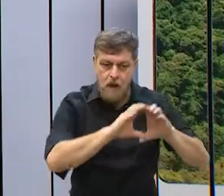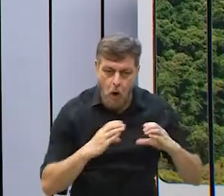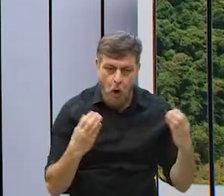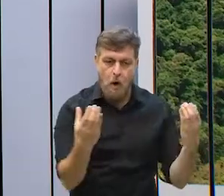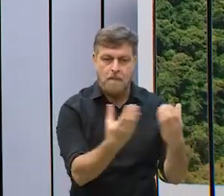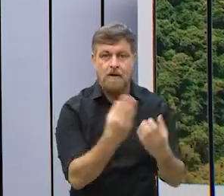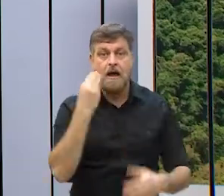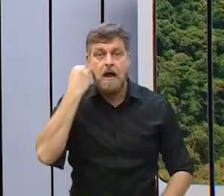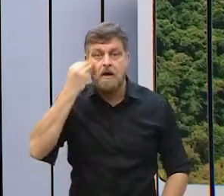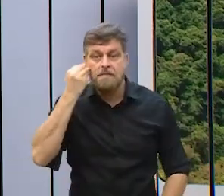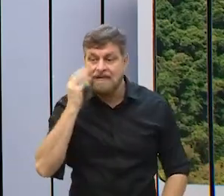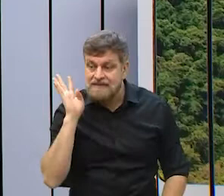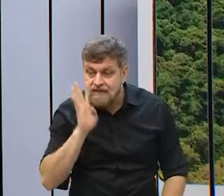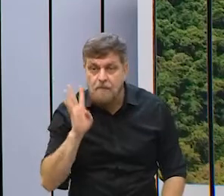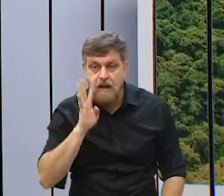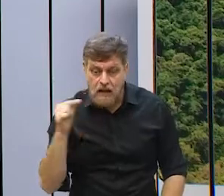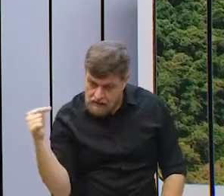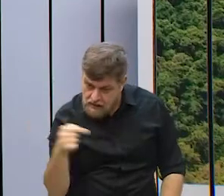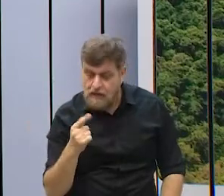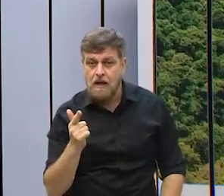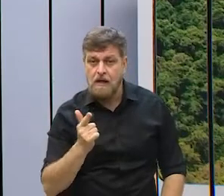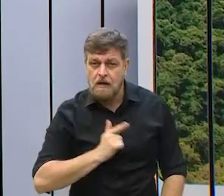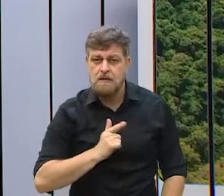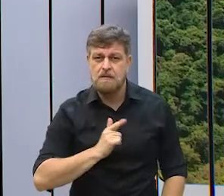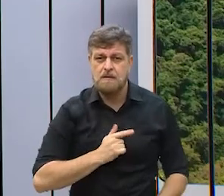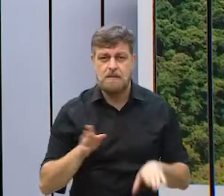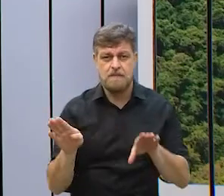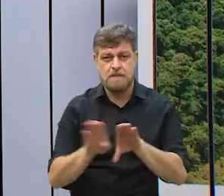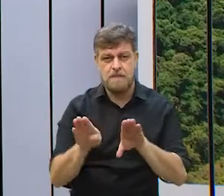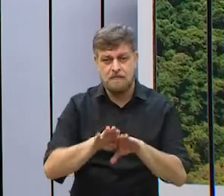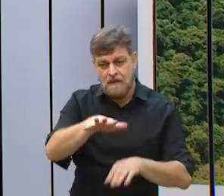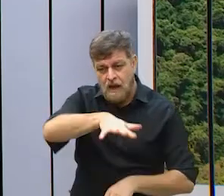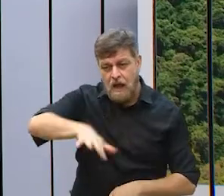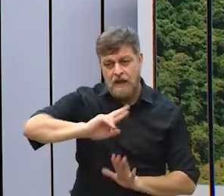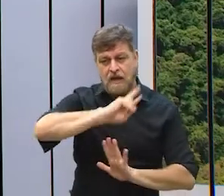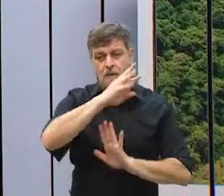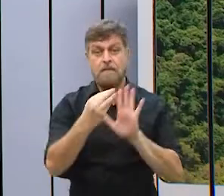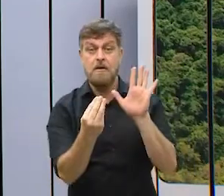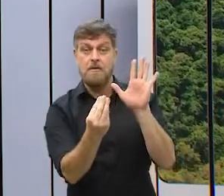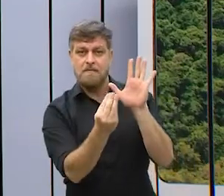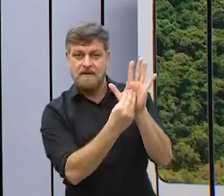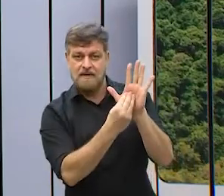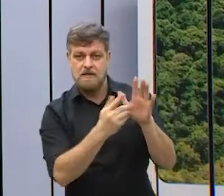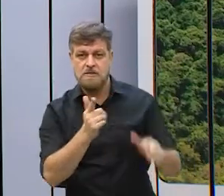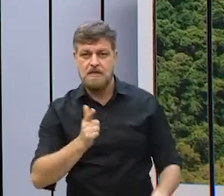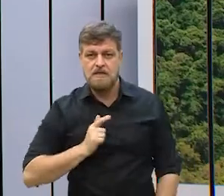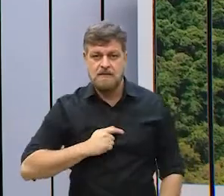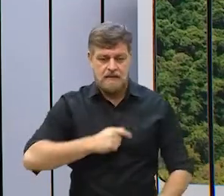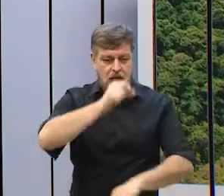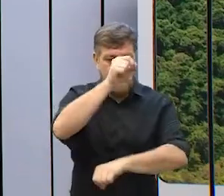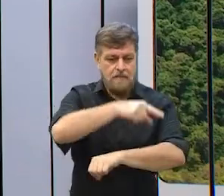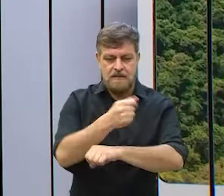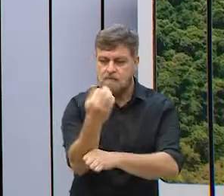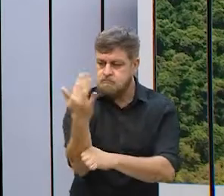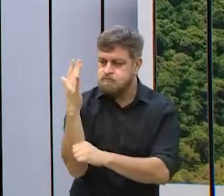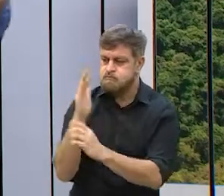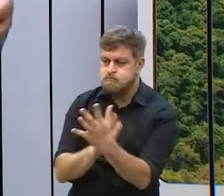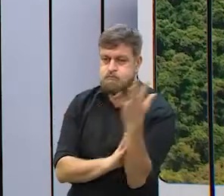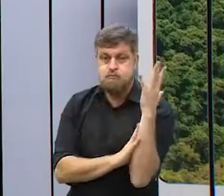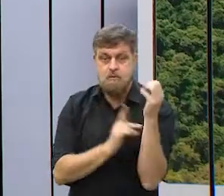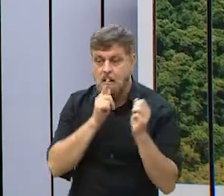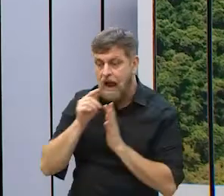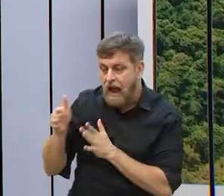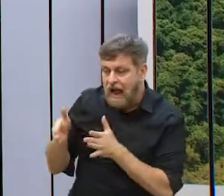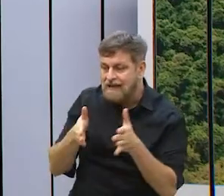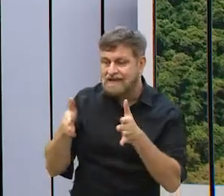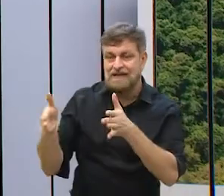bacanas ali, tem possibilidades na área do meio ambiente, na recomposição de matas ciliares, das nascentes, que é